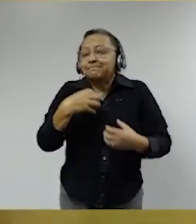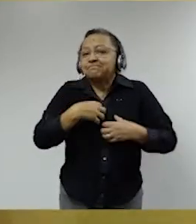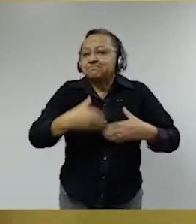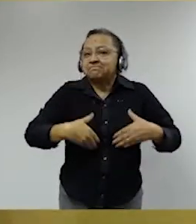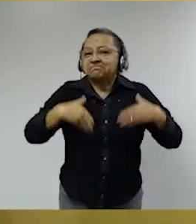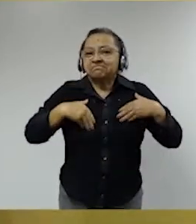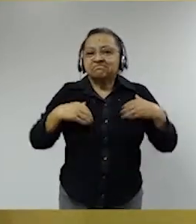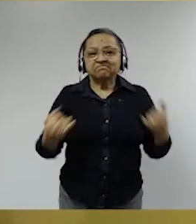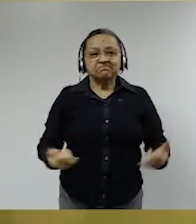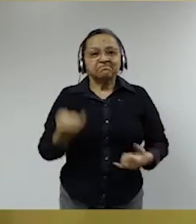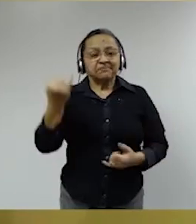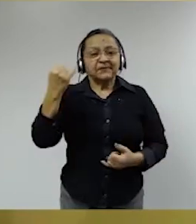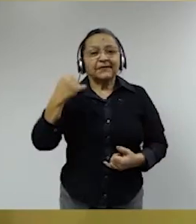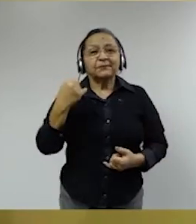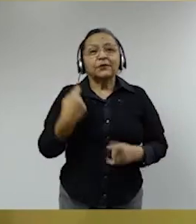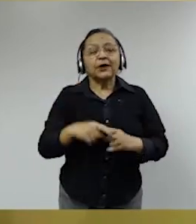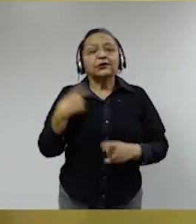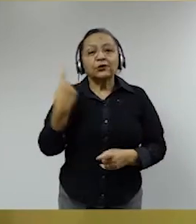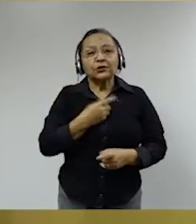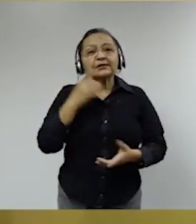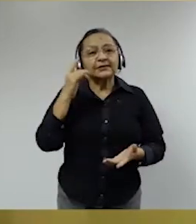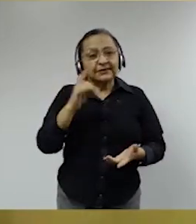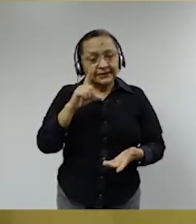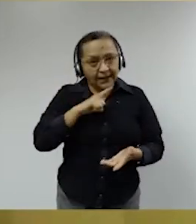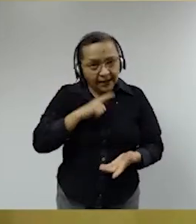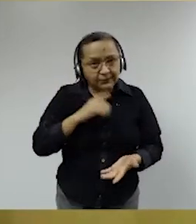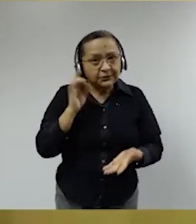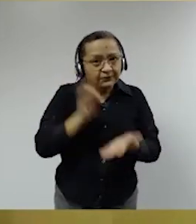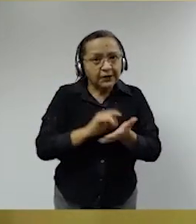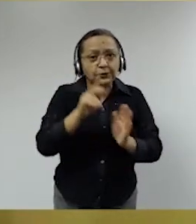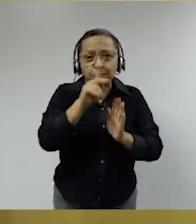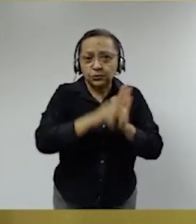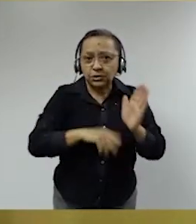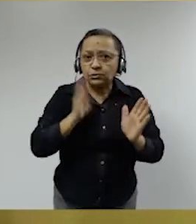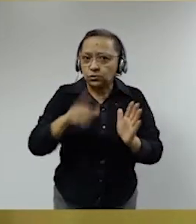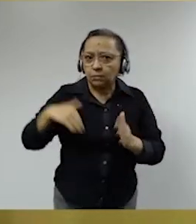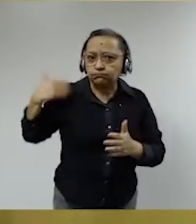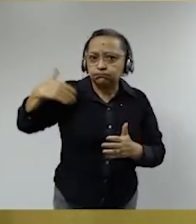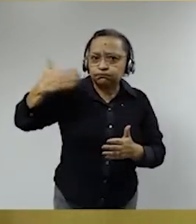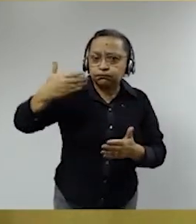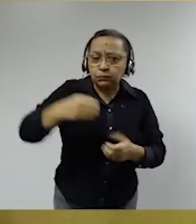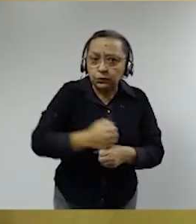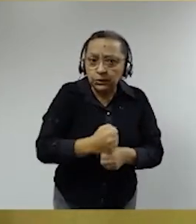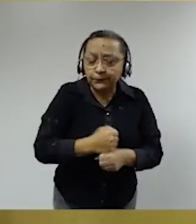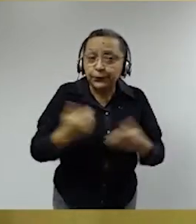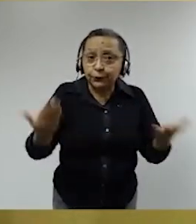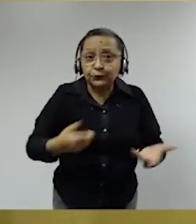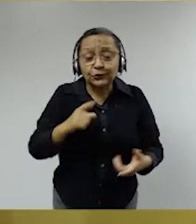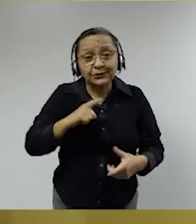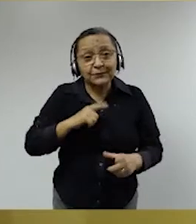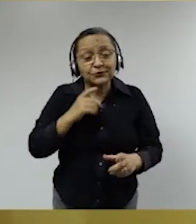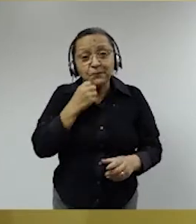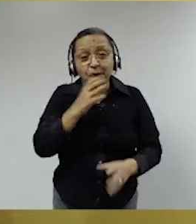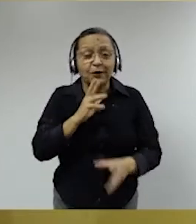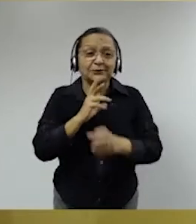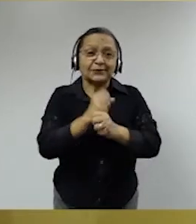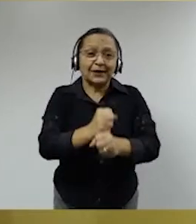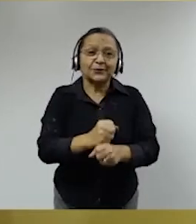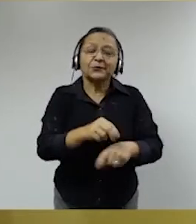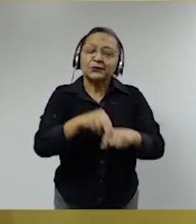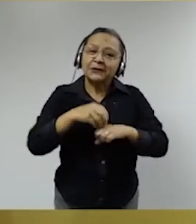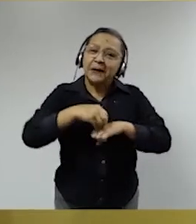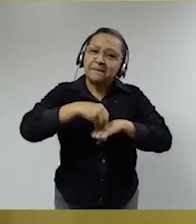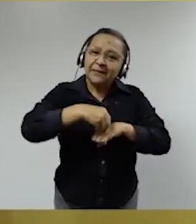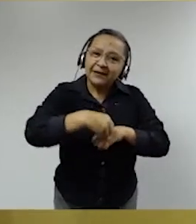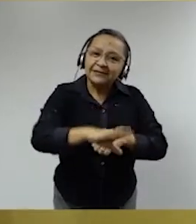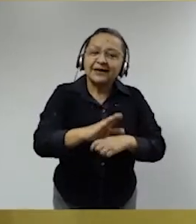porque nós temos, assim, efetivamente projetos que vêm acontecendo há muito tempo e hoje nós estamos colhendo os frutos. Então, eu queria fazer esse registro